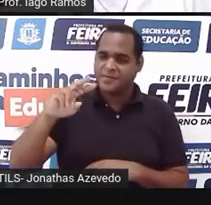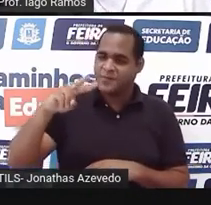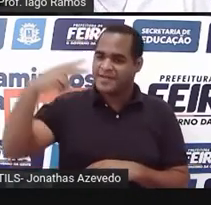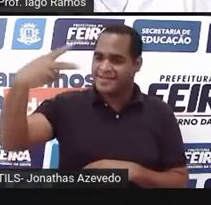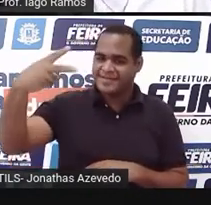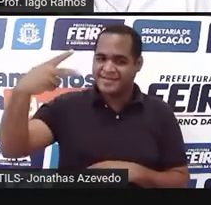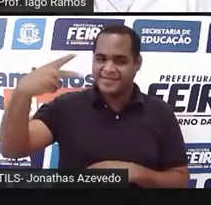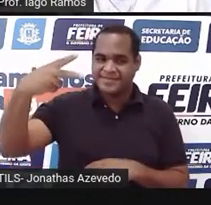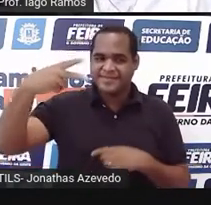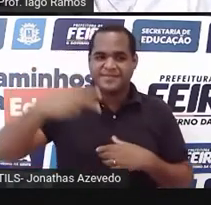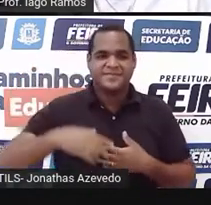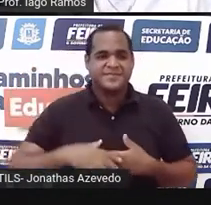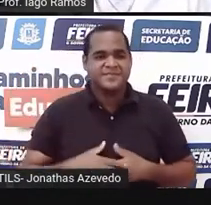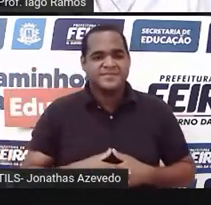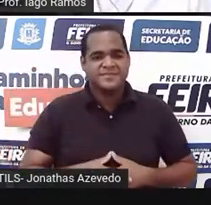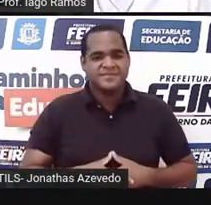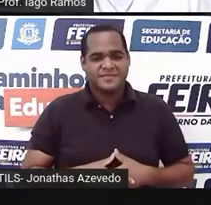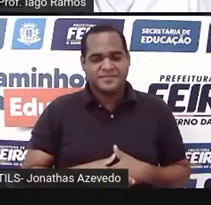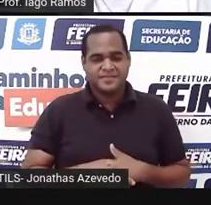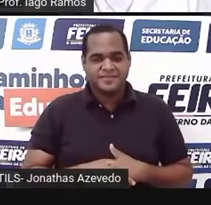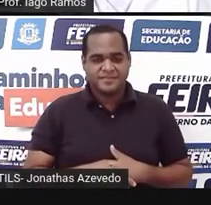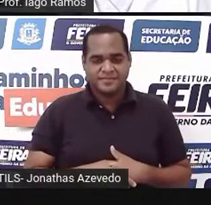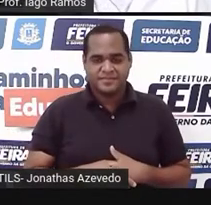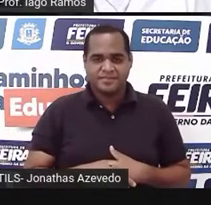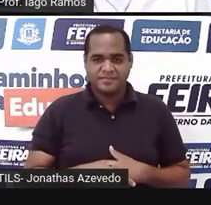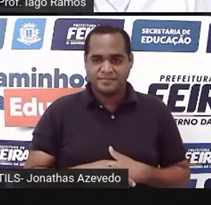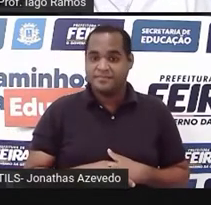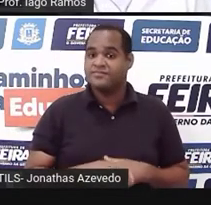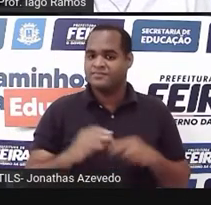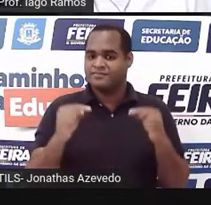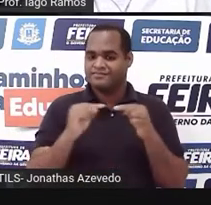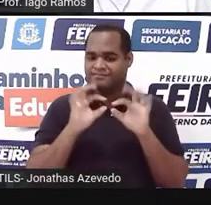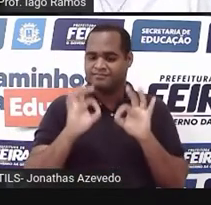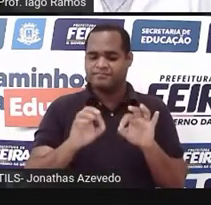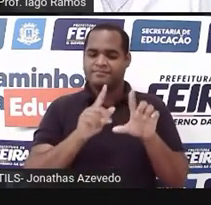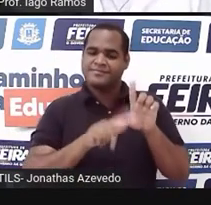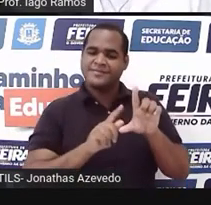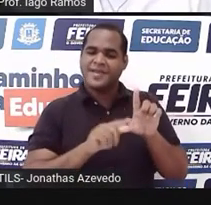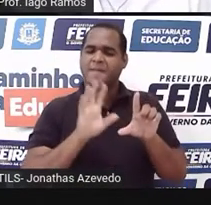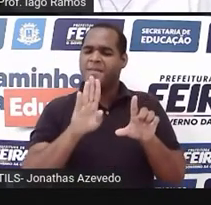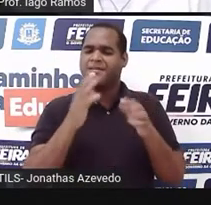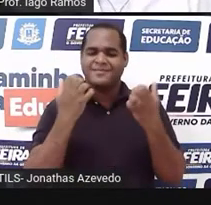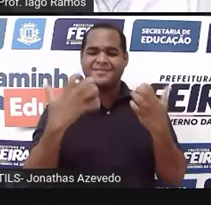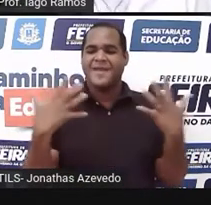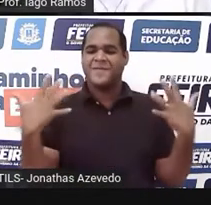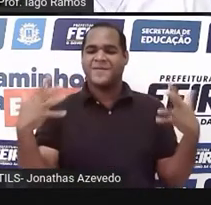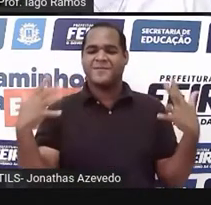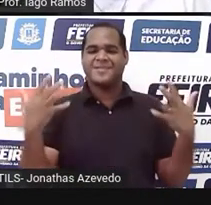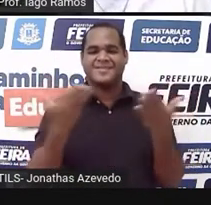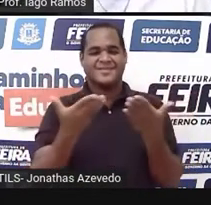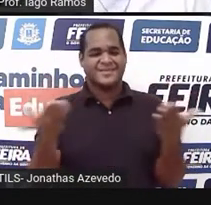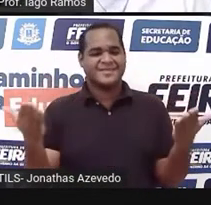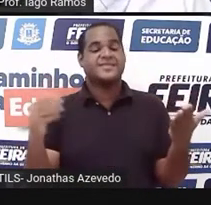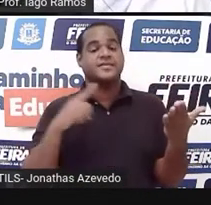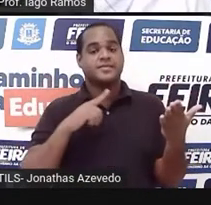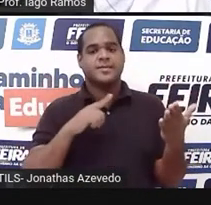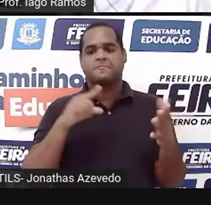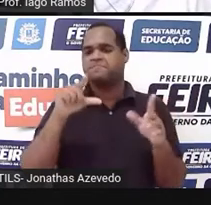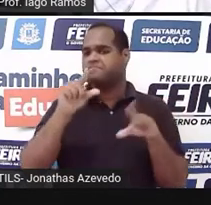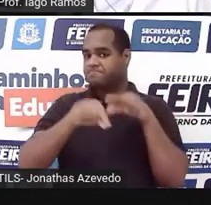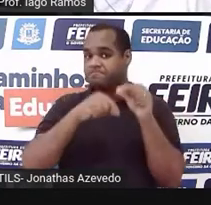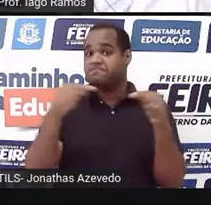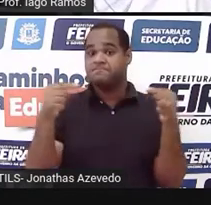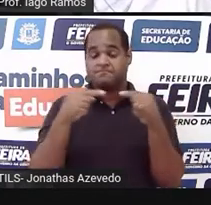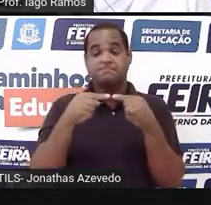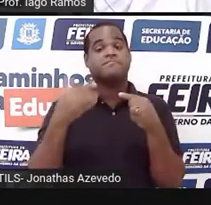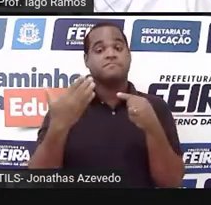centímetro centímetro quadrado está na letra B Parabéns para você que optou